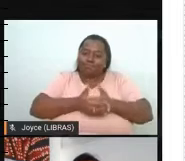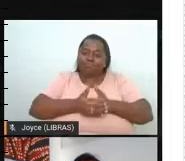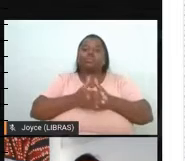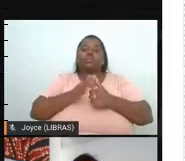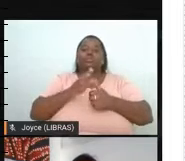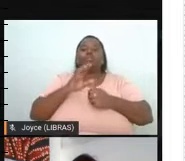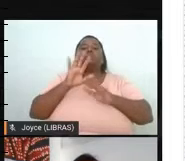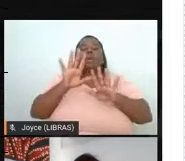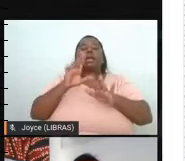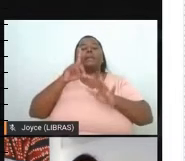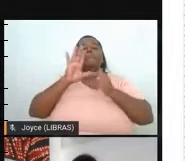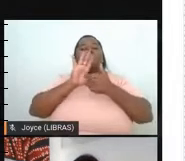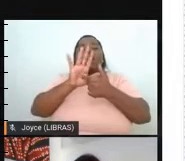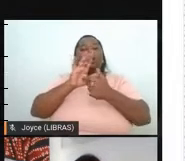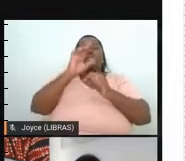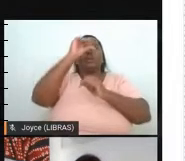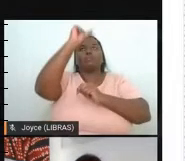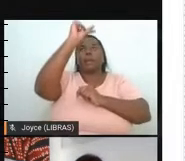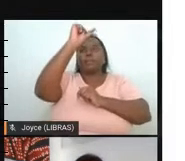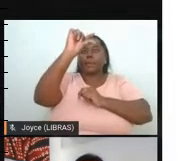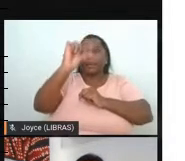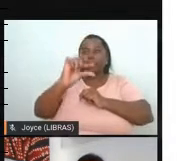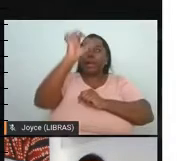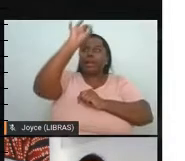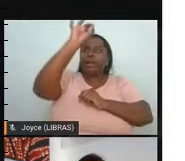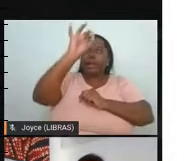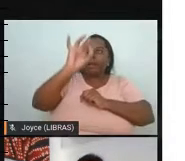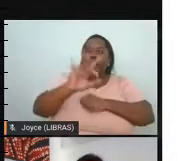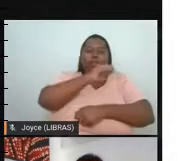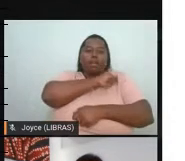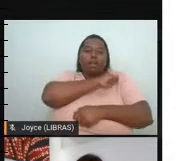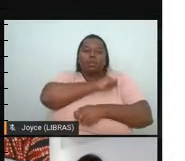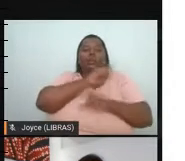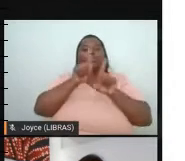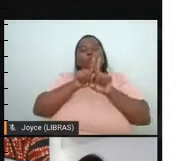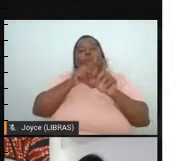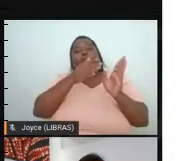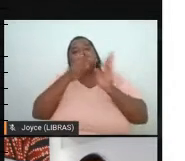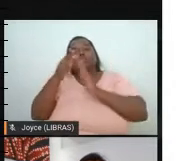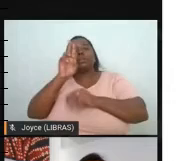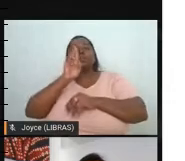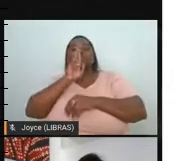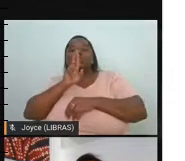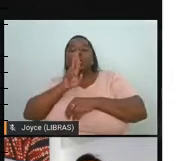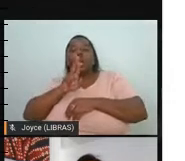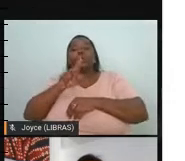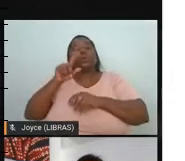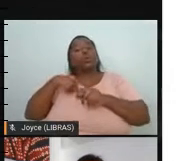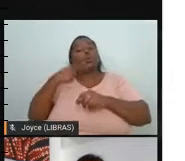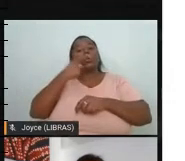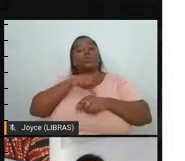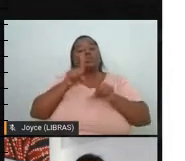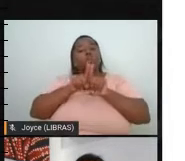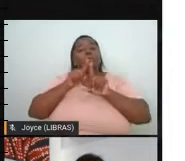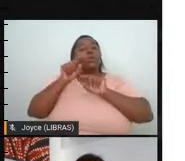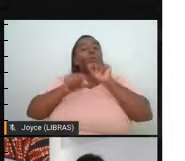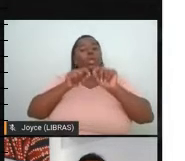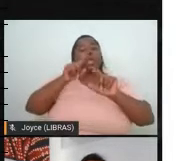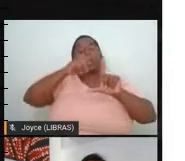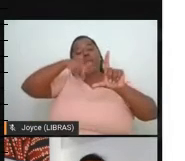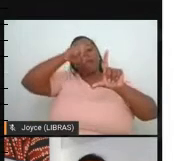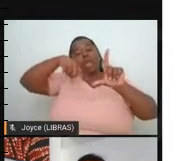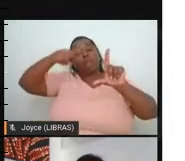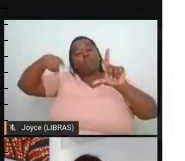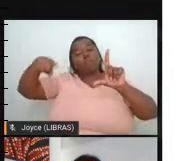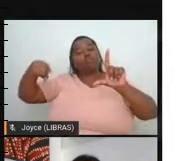por aluno, resultado por resultado, tá? E também isso em forma de gráfico, tá bom? Eu posso acessar o gráfico e